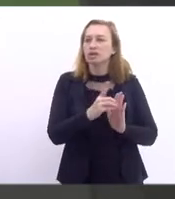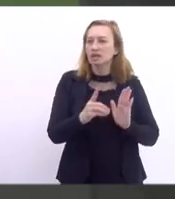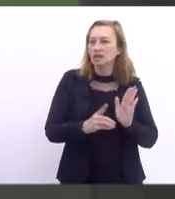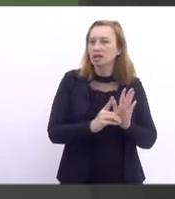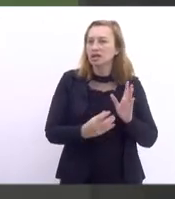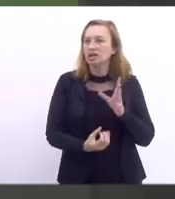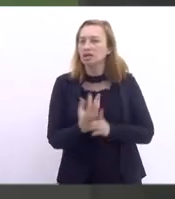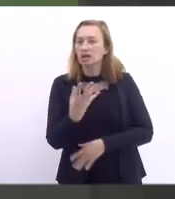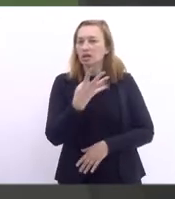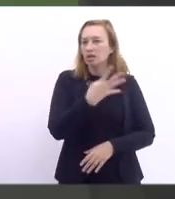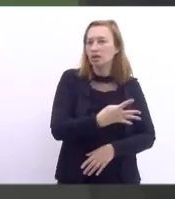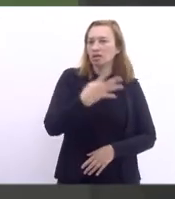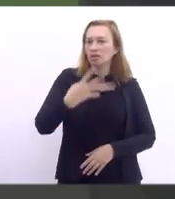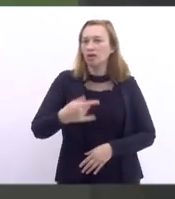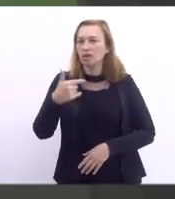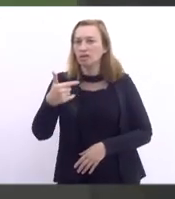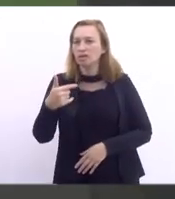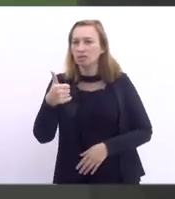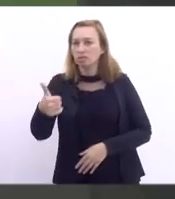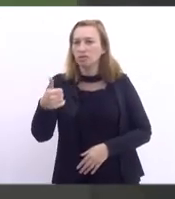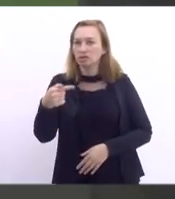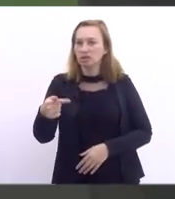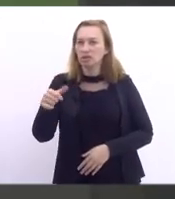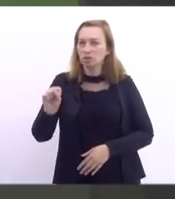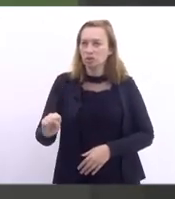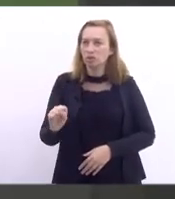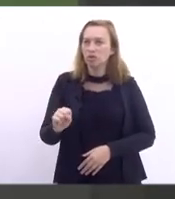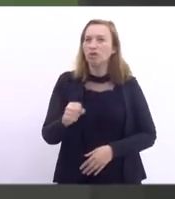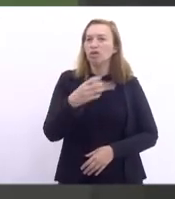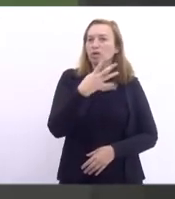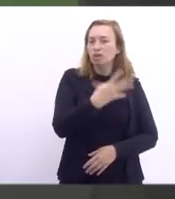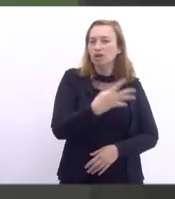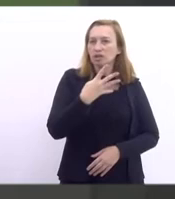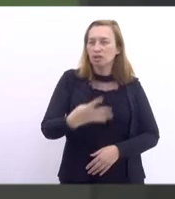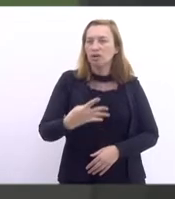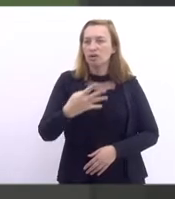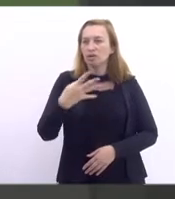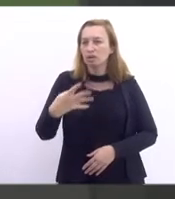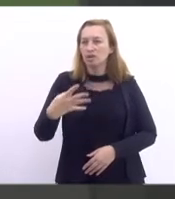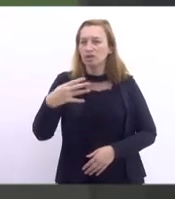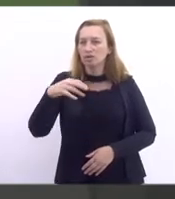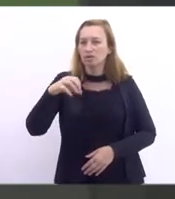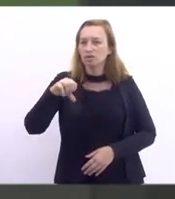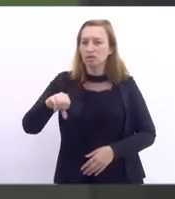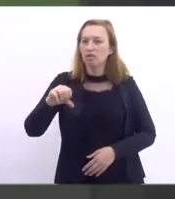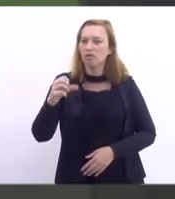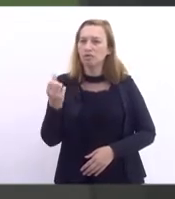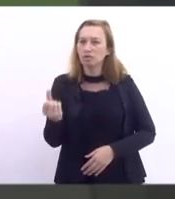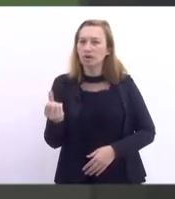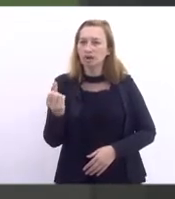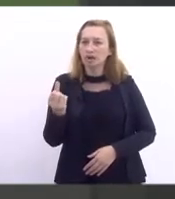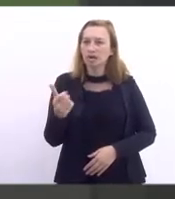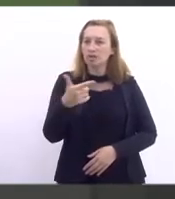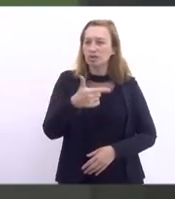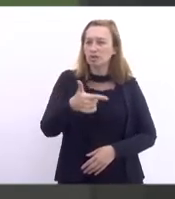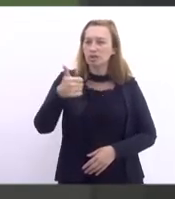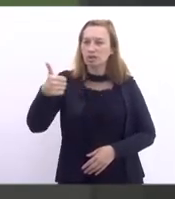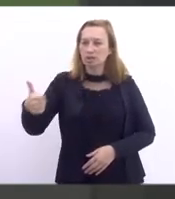os decretos 4417 8:44 496 anos de 2013